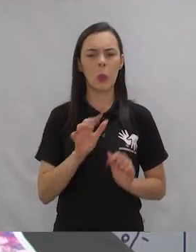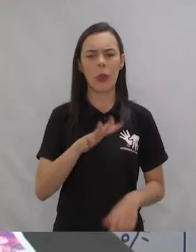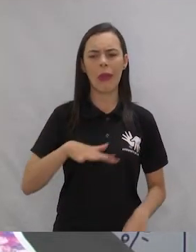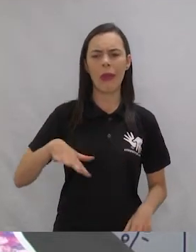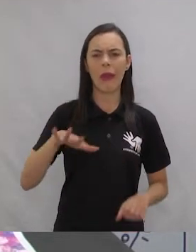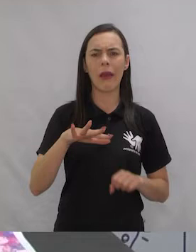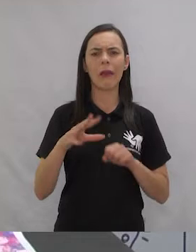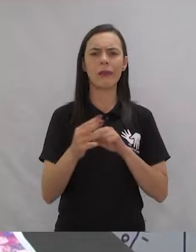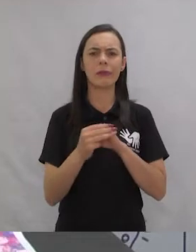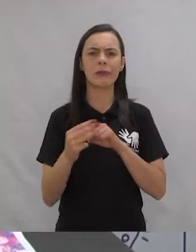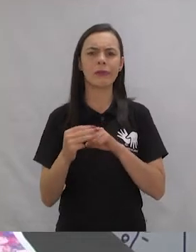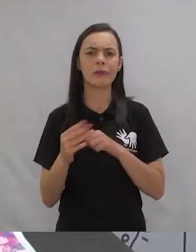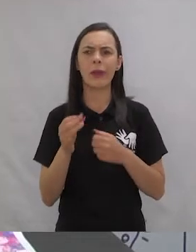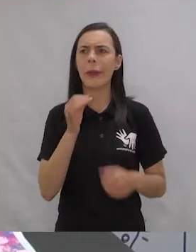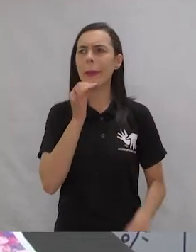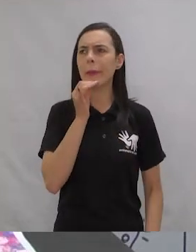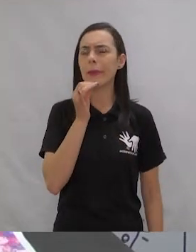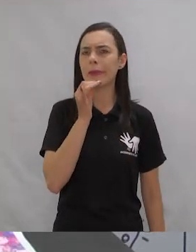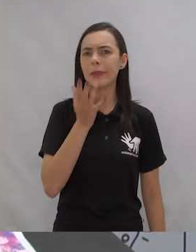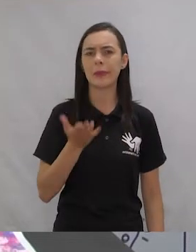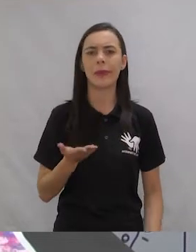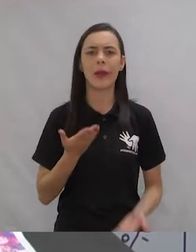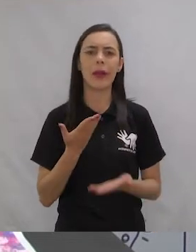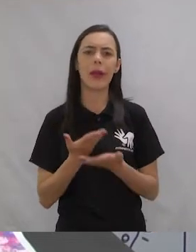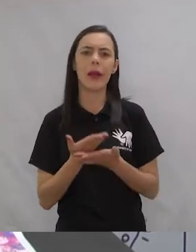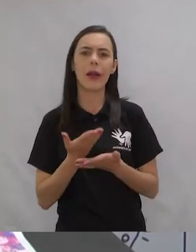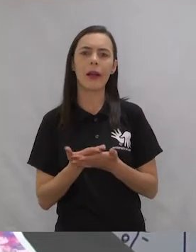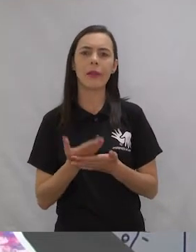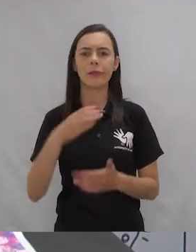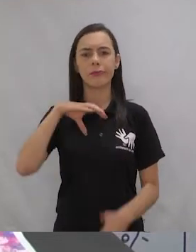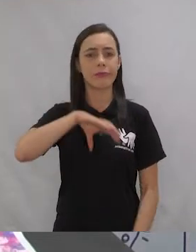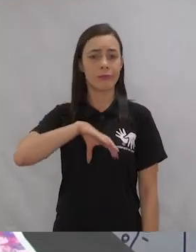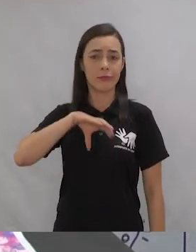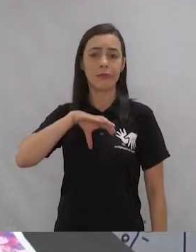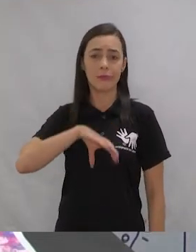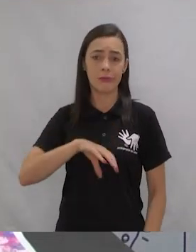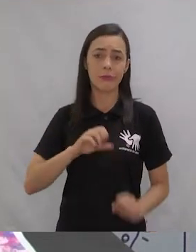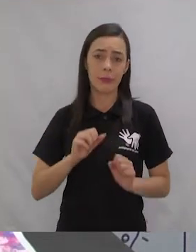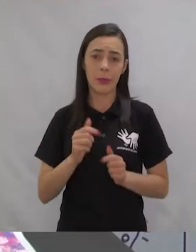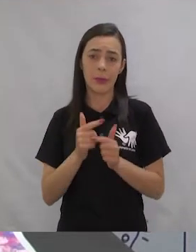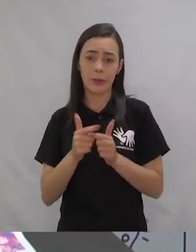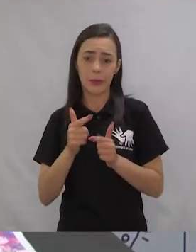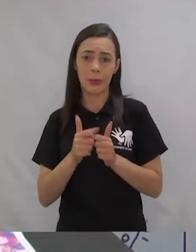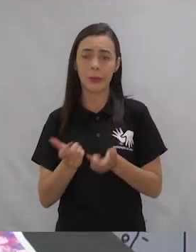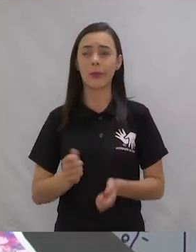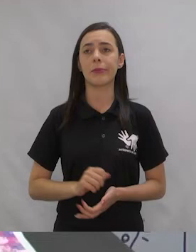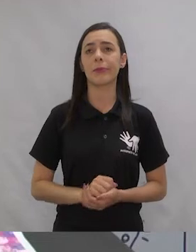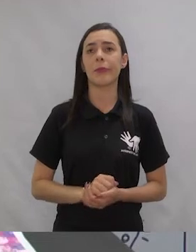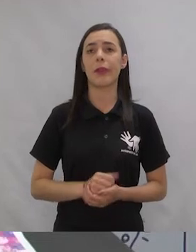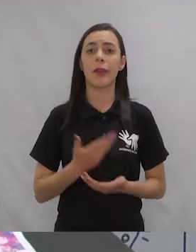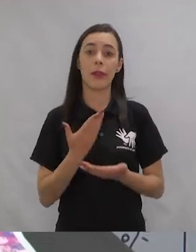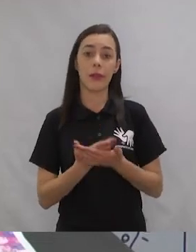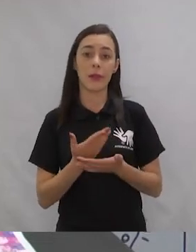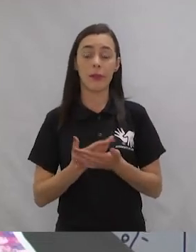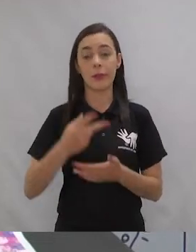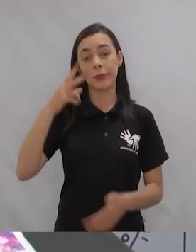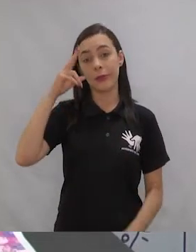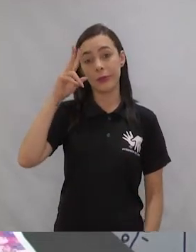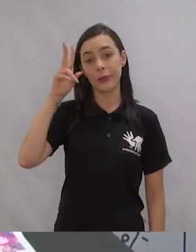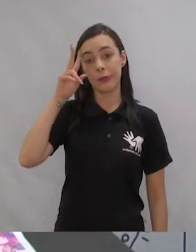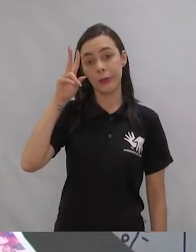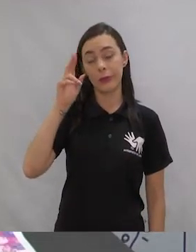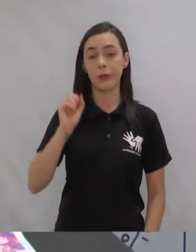essa área do conhecimento? Poderia aparecer numa aula de língua portuguesa, numa aula de história, numa aula